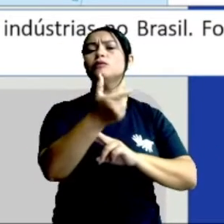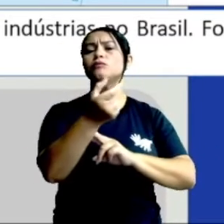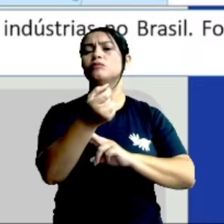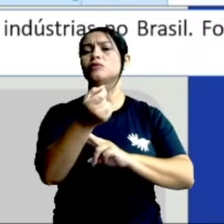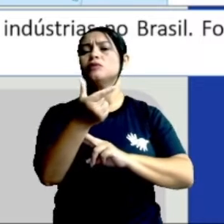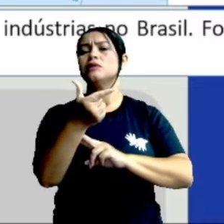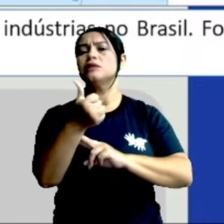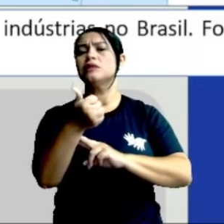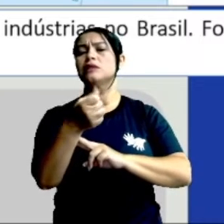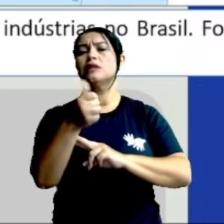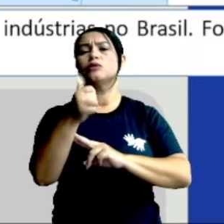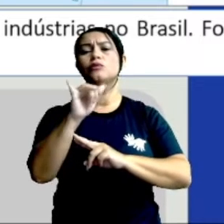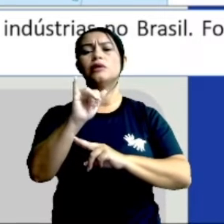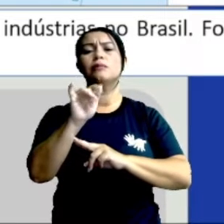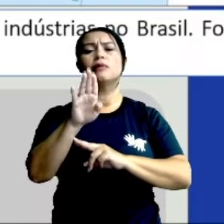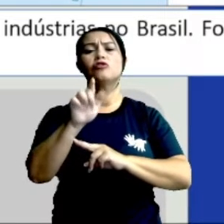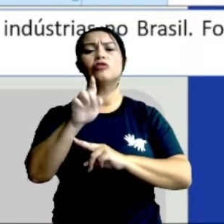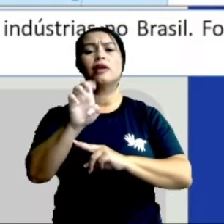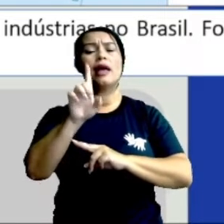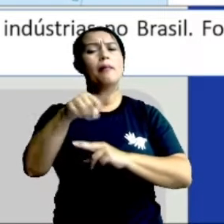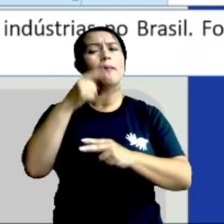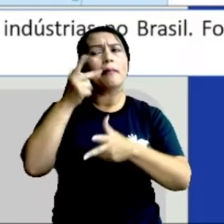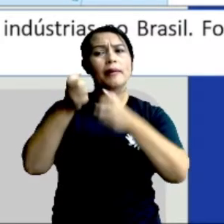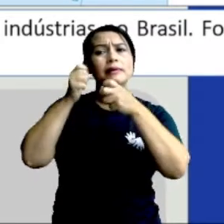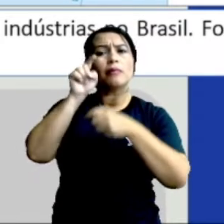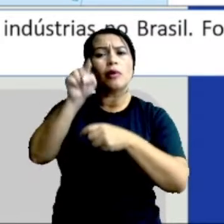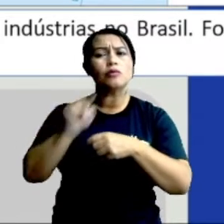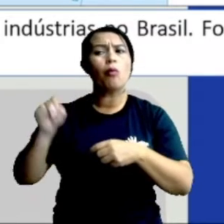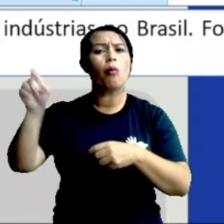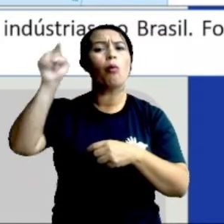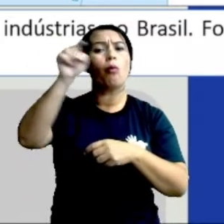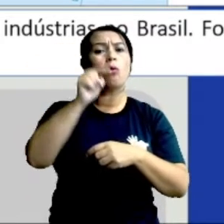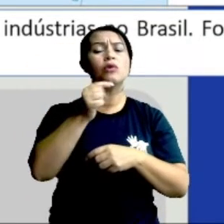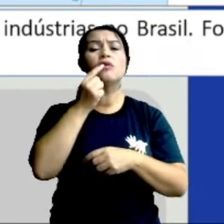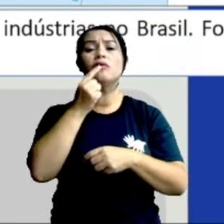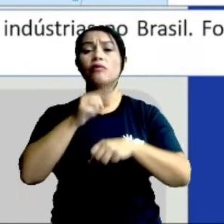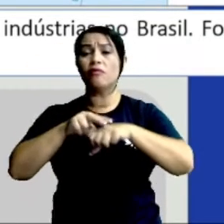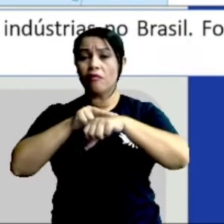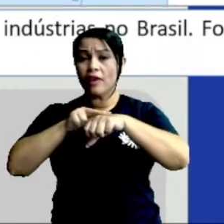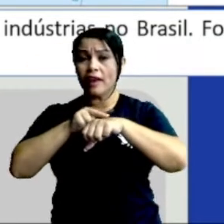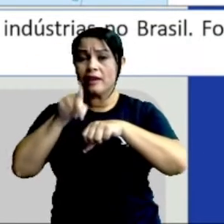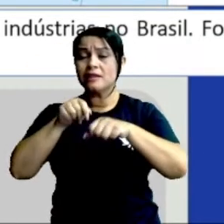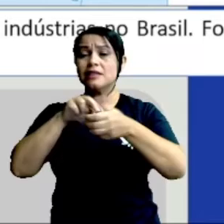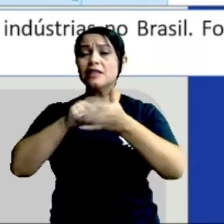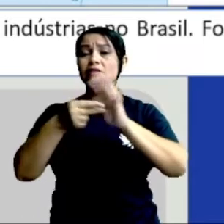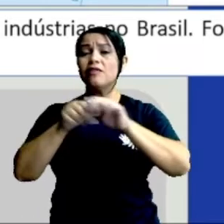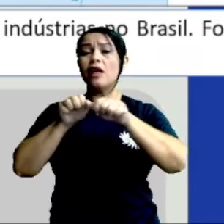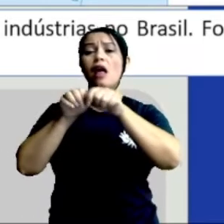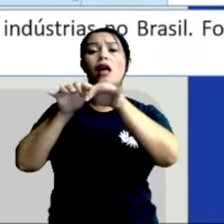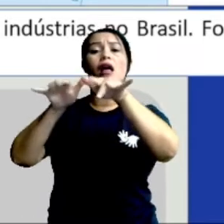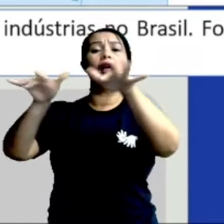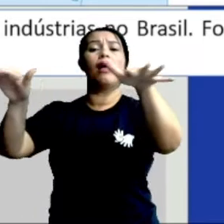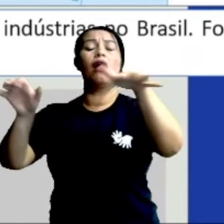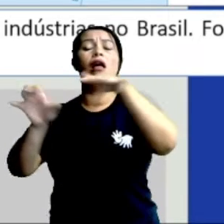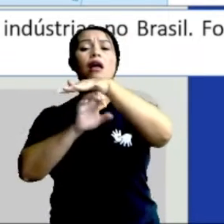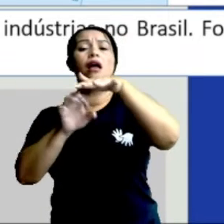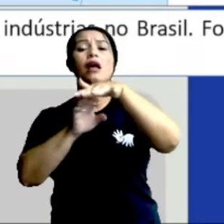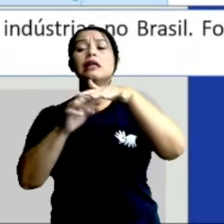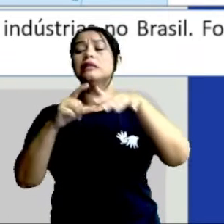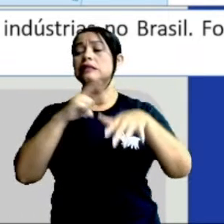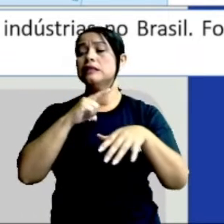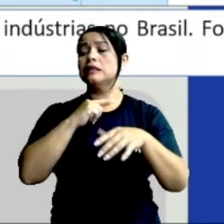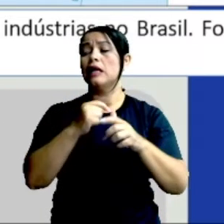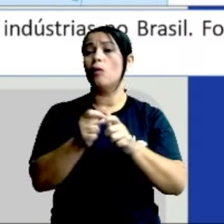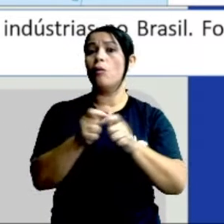verdes, eles representam as unidades industriais espalhadas pelo território brasileiro. Quanto maior o círculo em